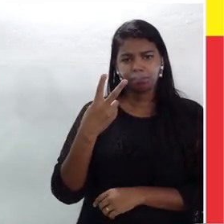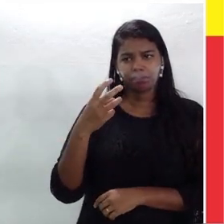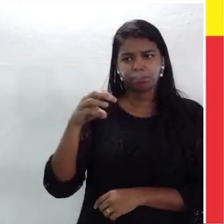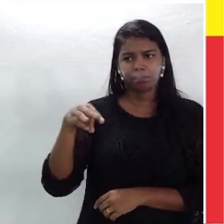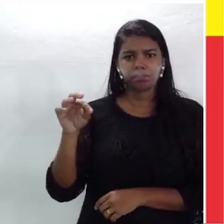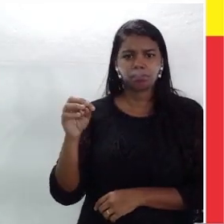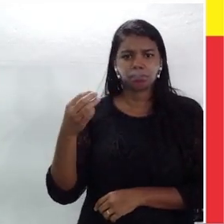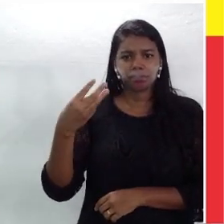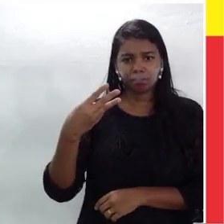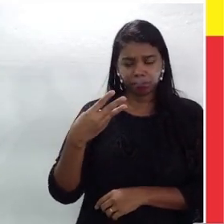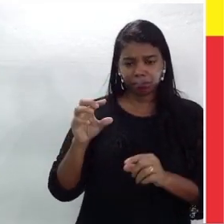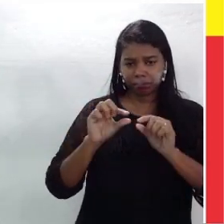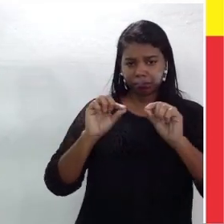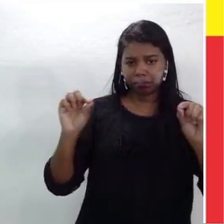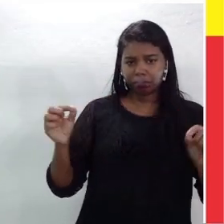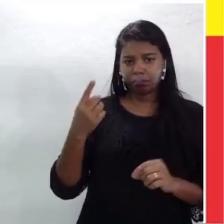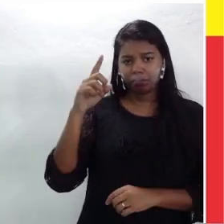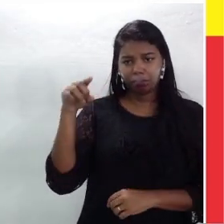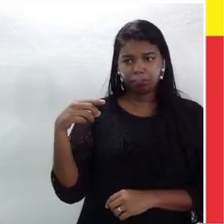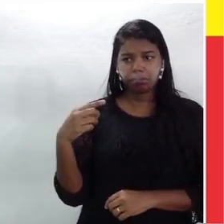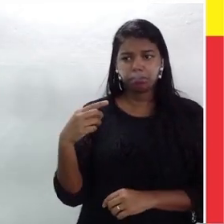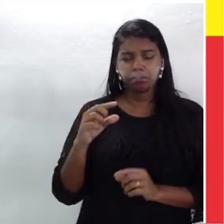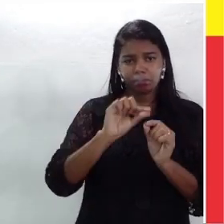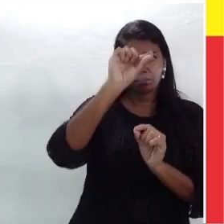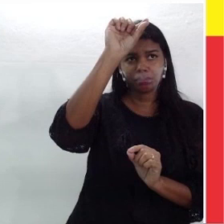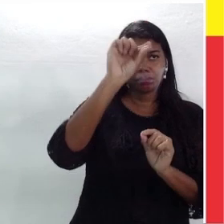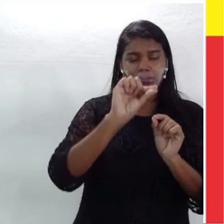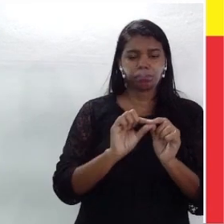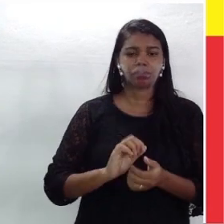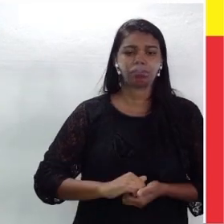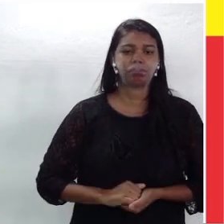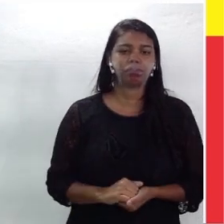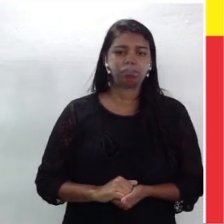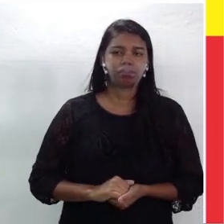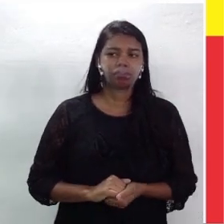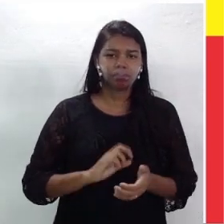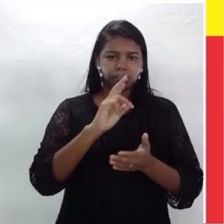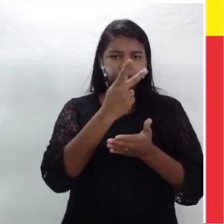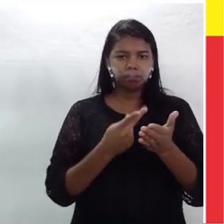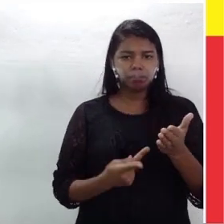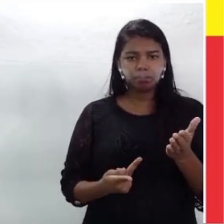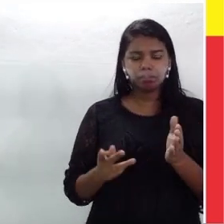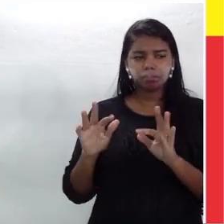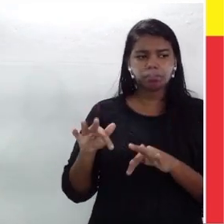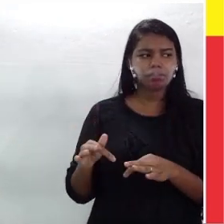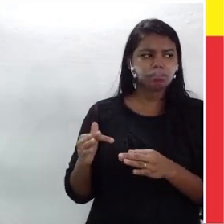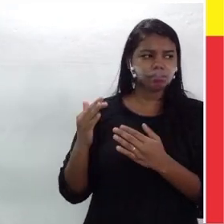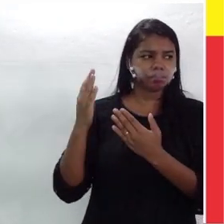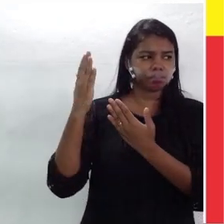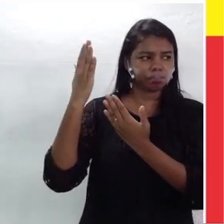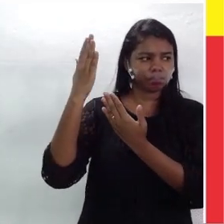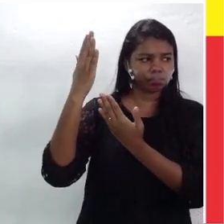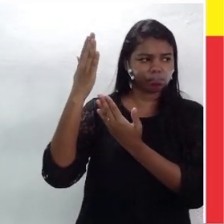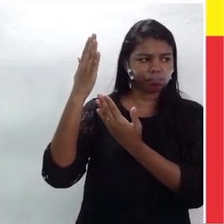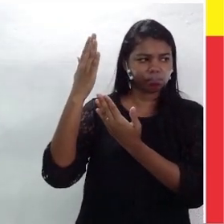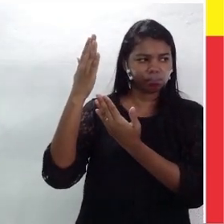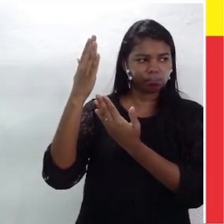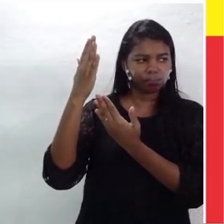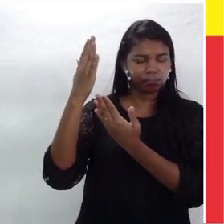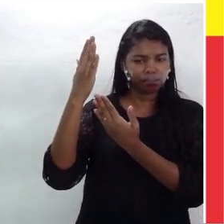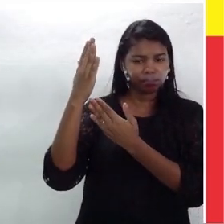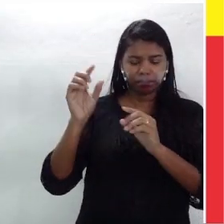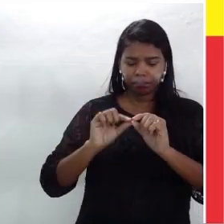por 3 metros de largura por 1,5 de altura. A figura abaixo ilustra essa caixa. Então temos essa caixa aqui, com